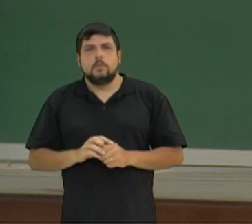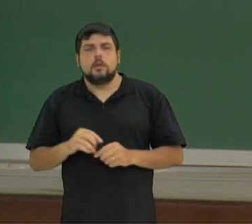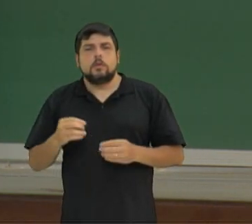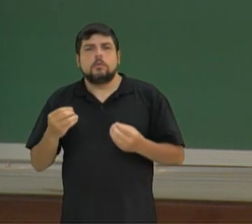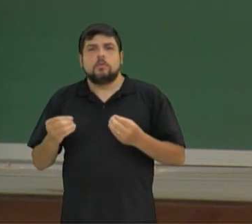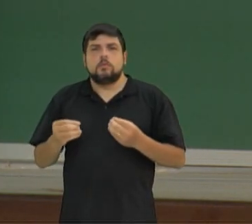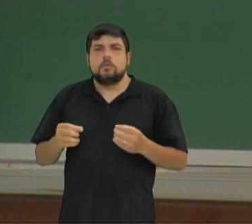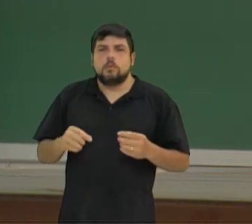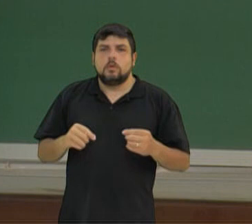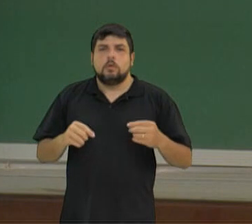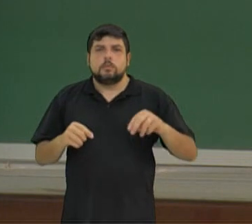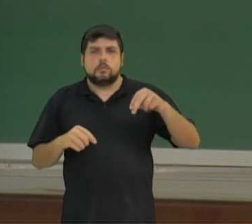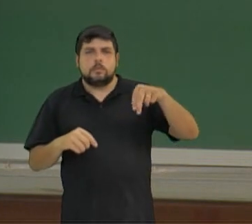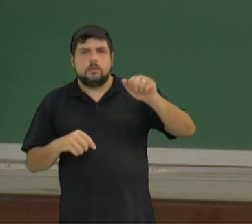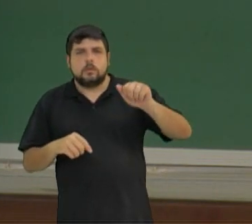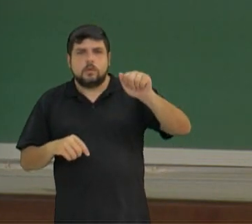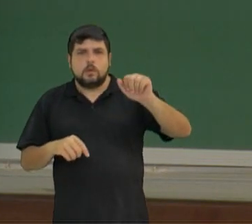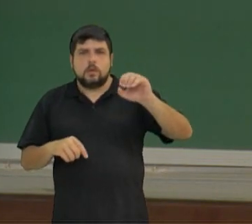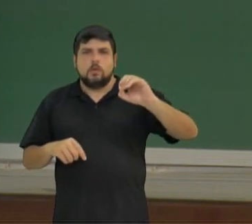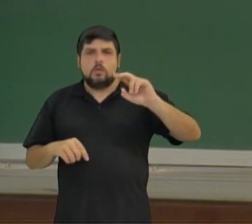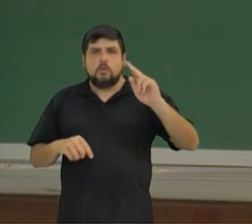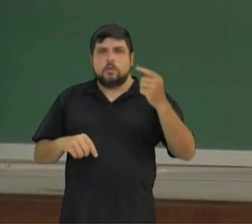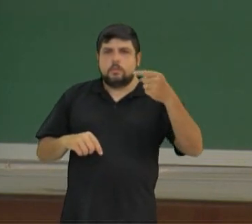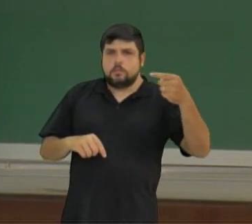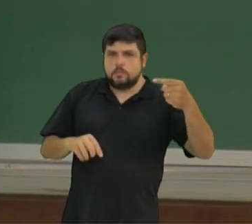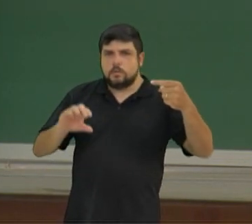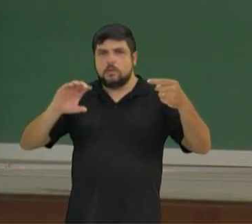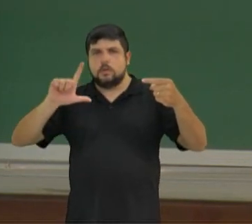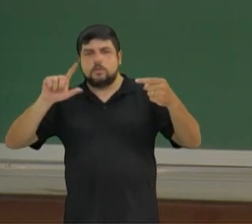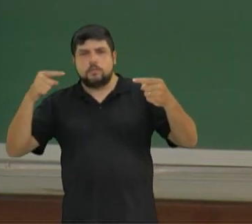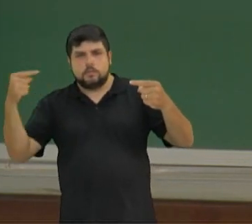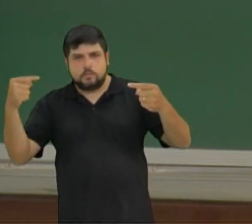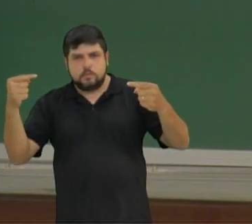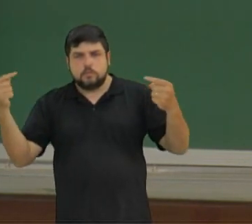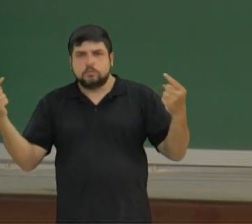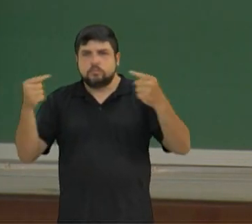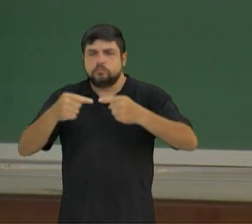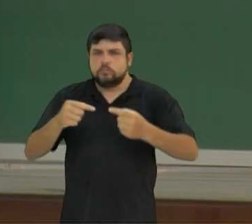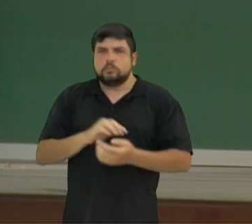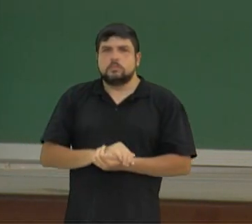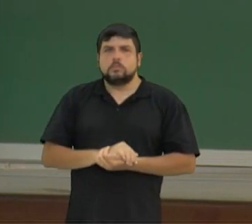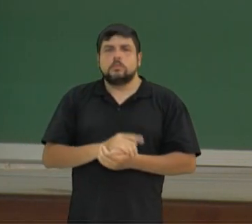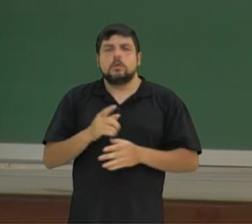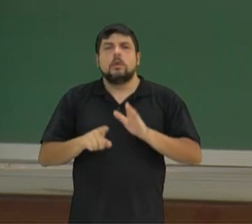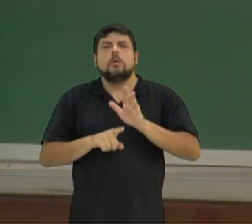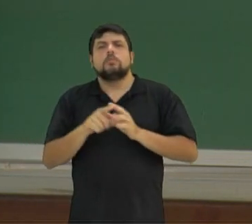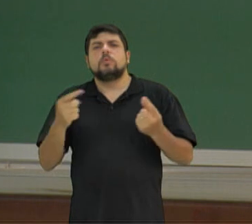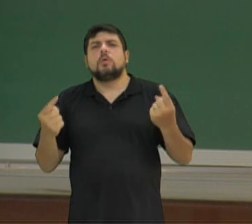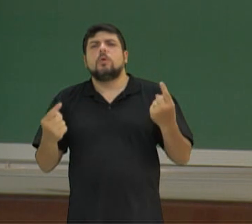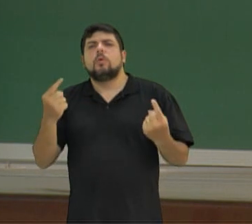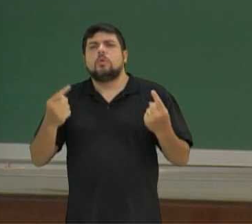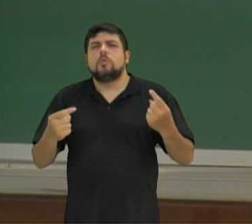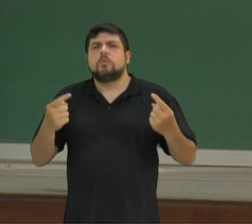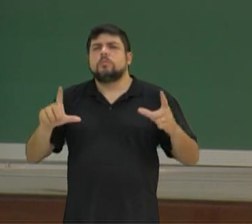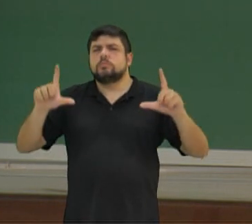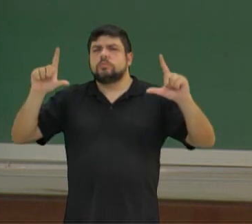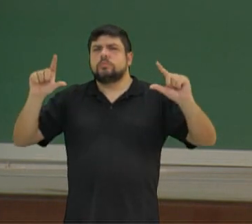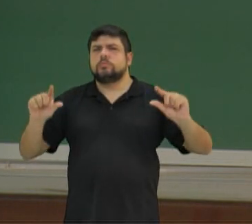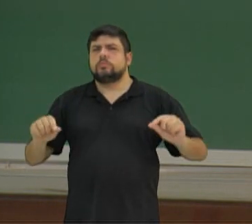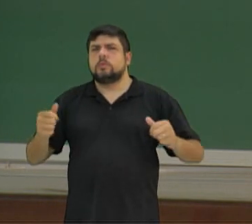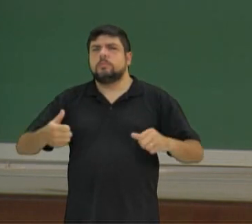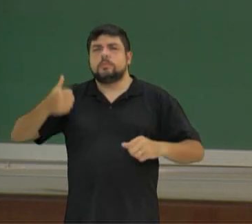uma competição entre o OH- e o Cl-. E aí a pergunta que fica é qual vai descarregar primeiro?